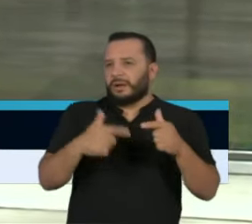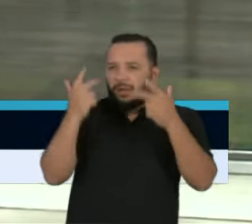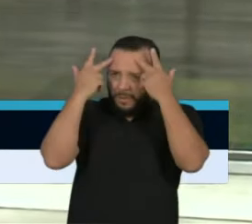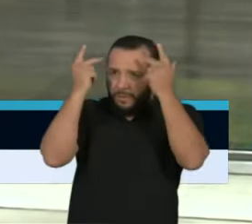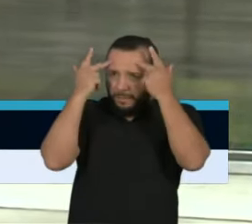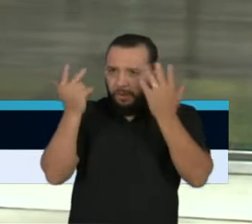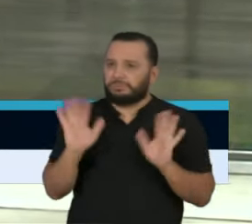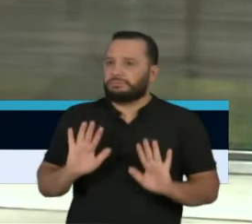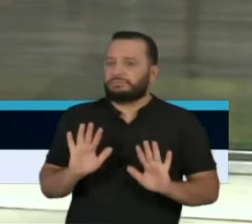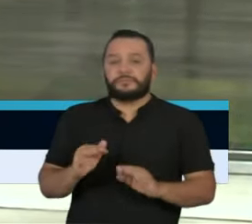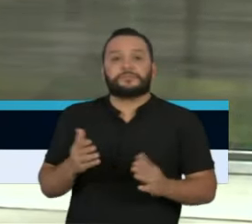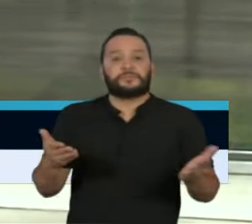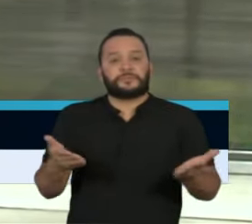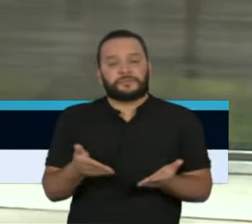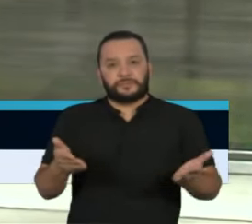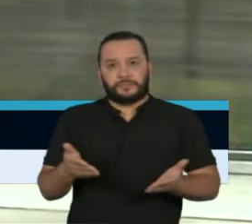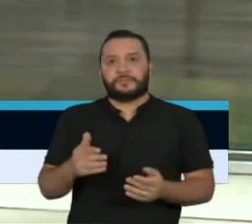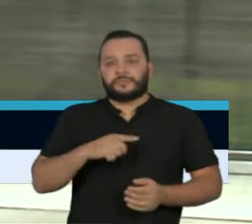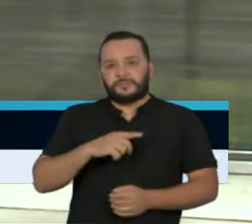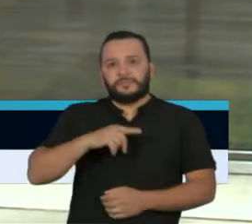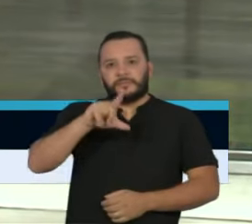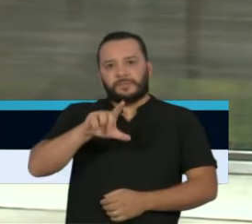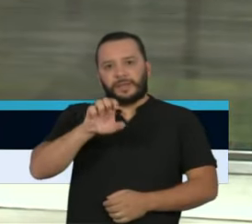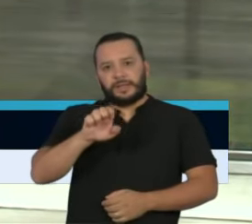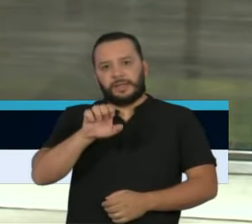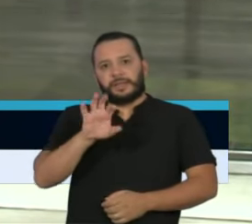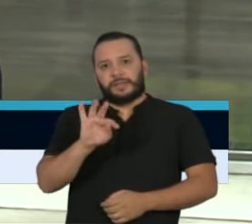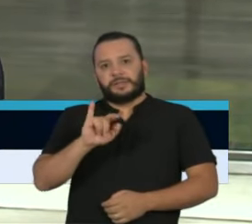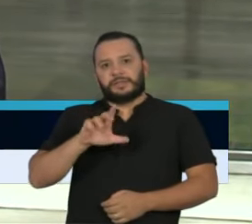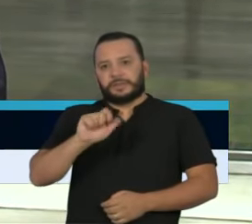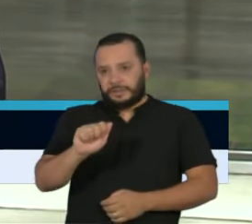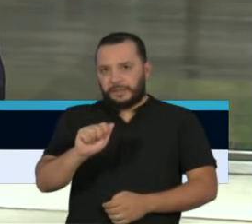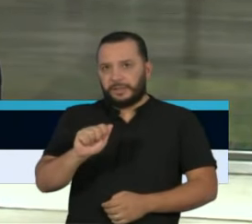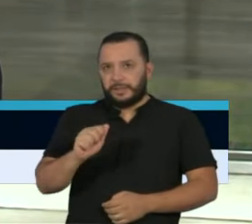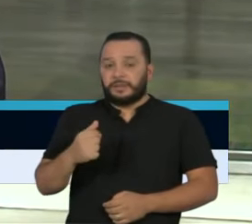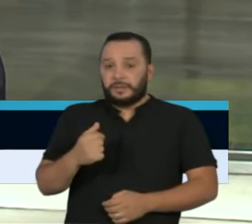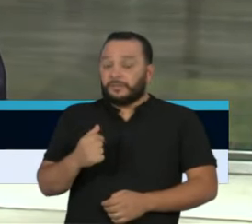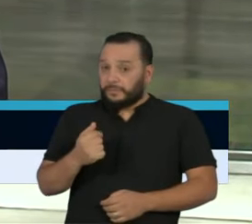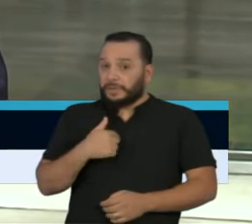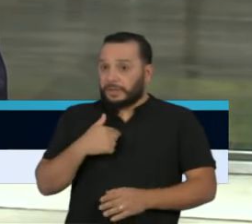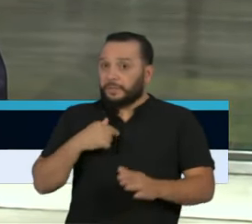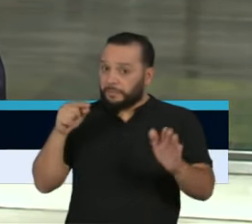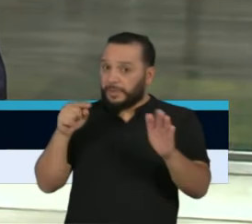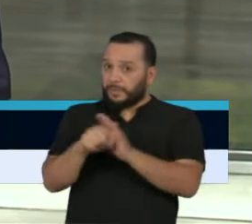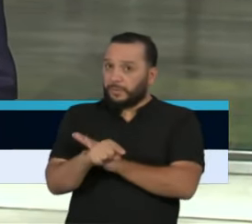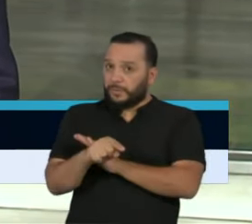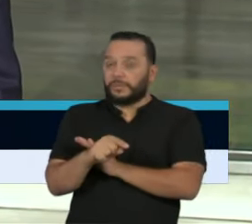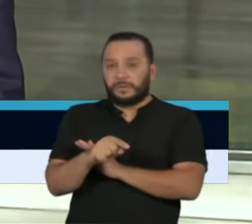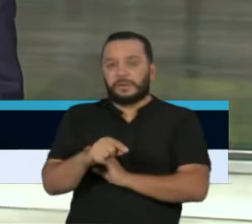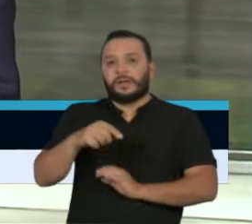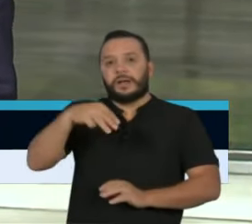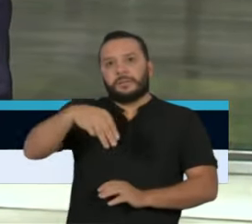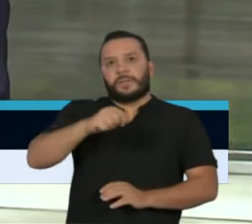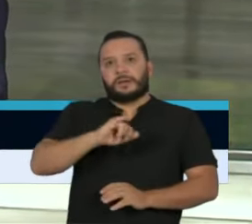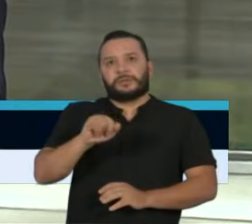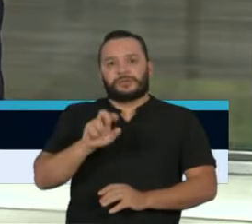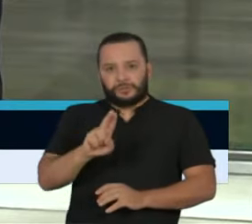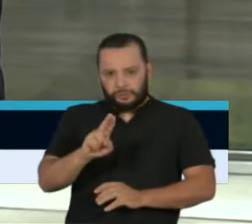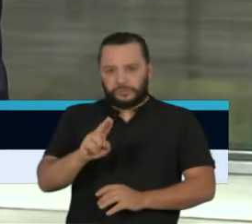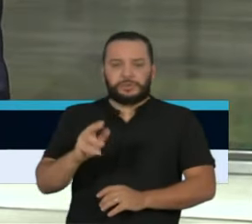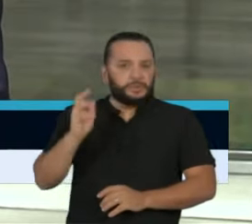feita pela jornalista Letícia Bragalha. Você fará a pergunta da Maju Arruda Leite,